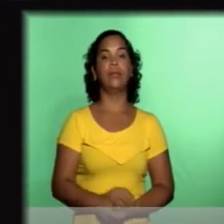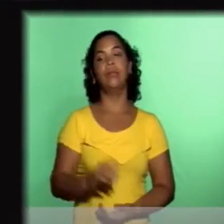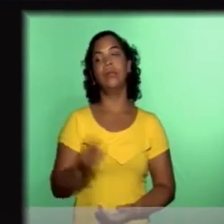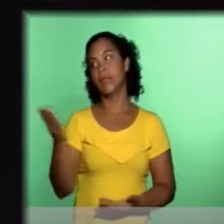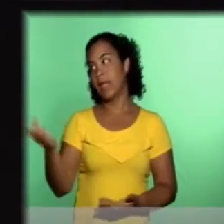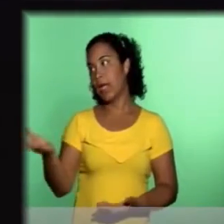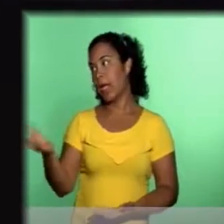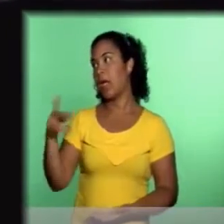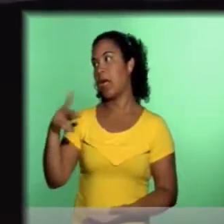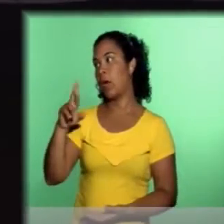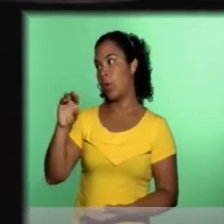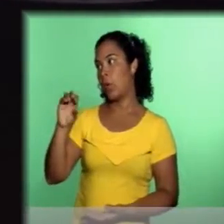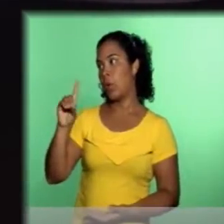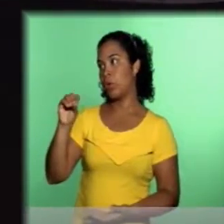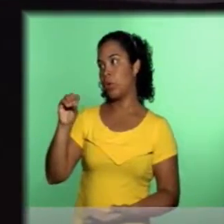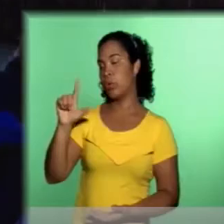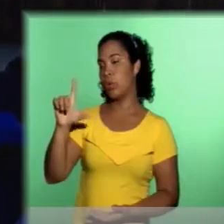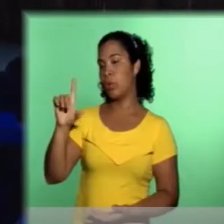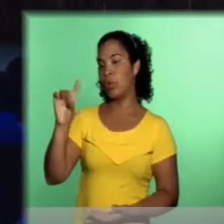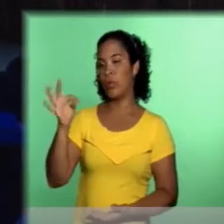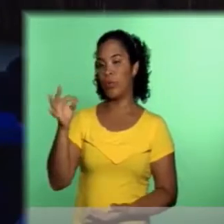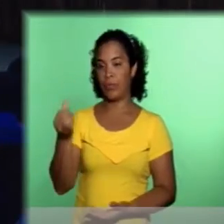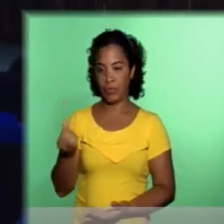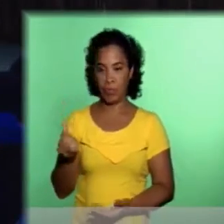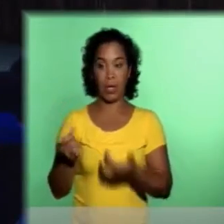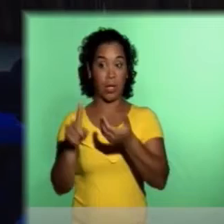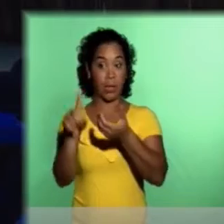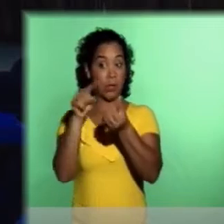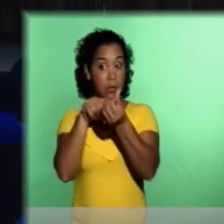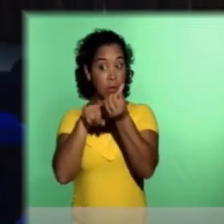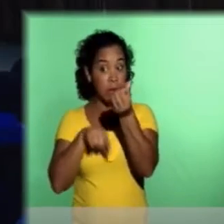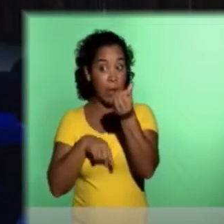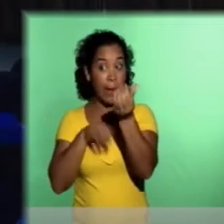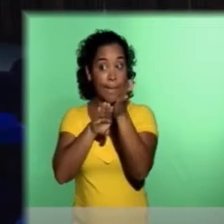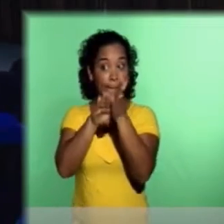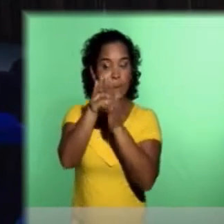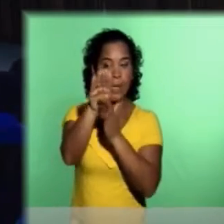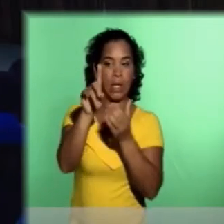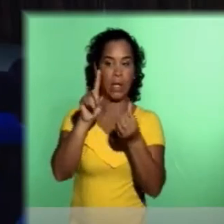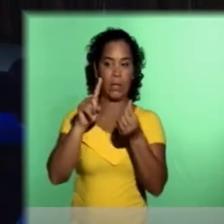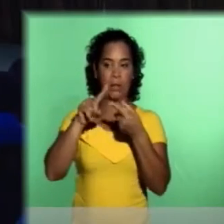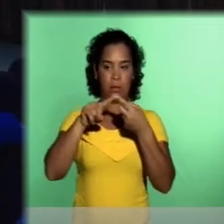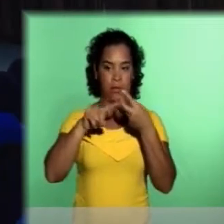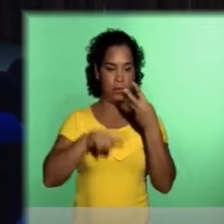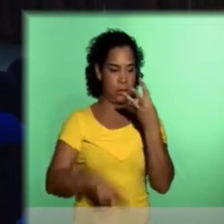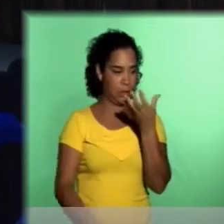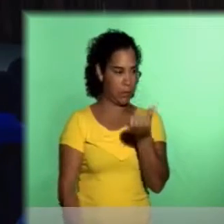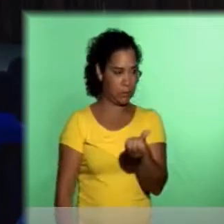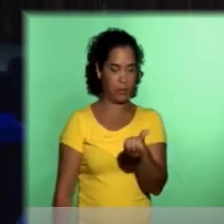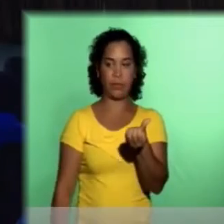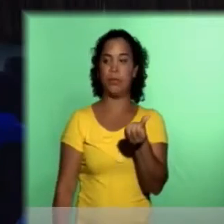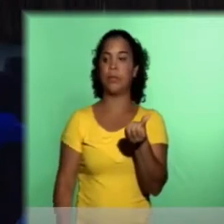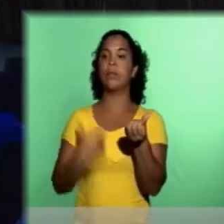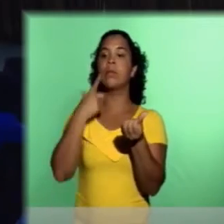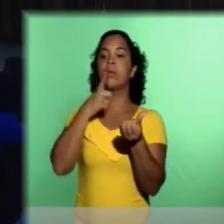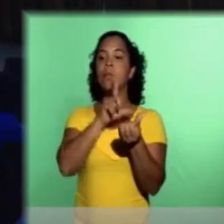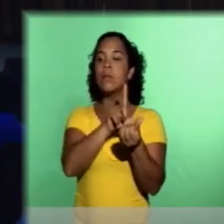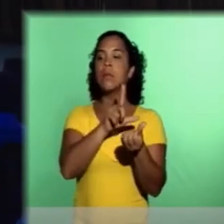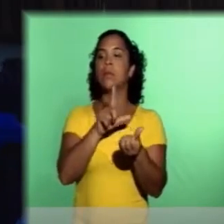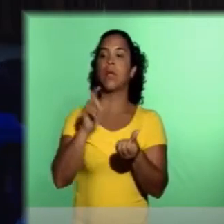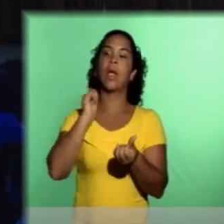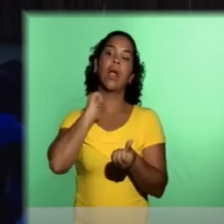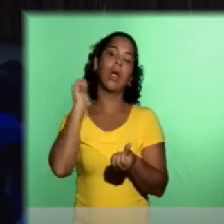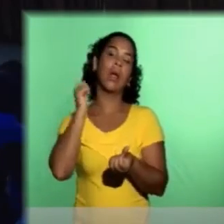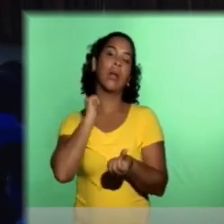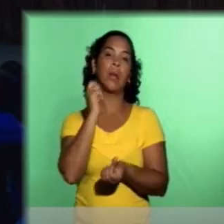gente trouxe as 6 metas de Dakar que foram fechadas no Senegal, foram concluídas no Senegal em abril de